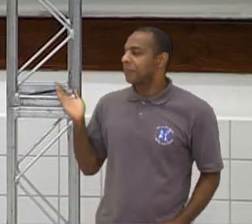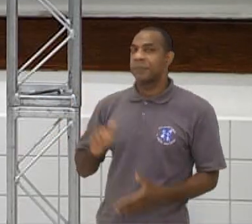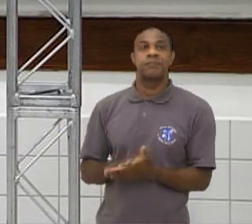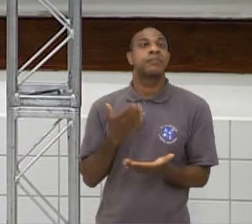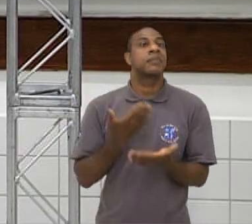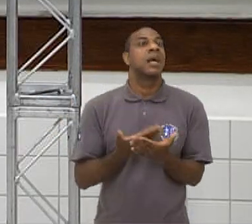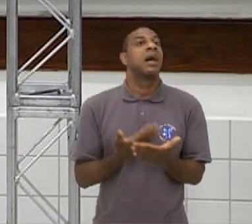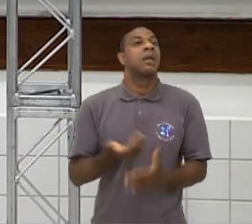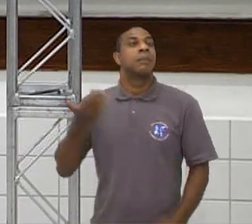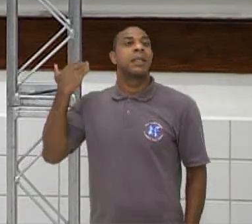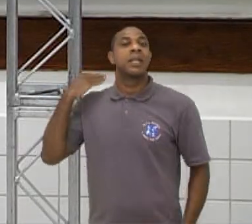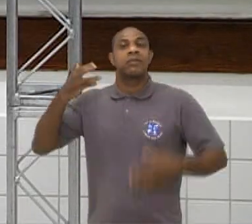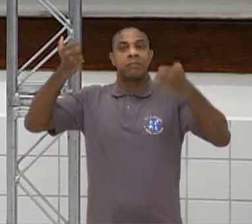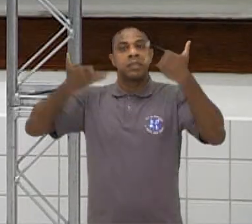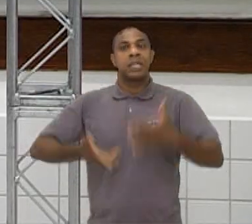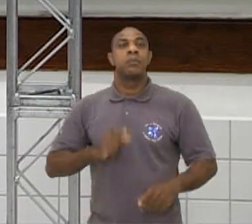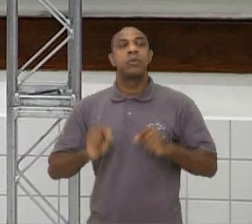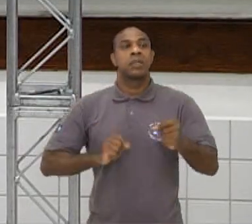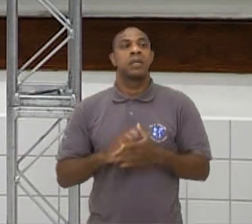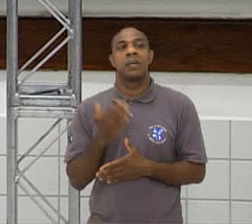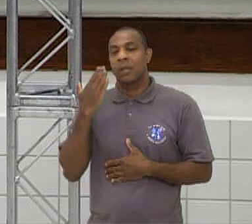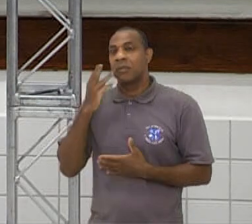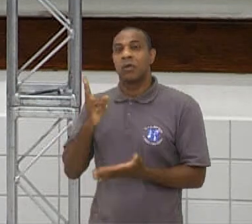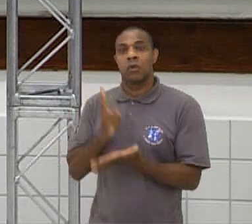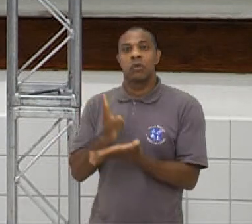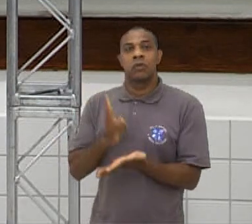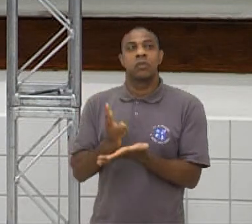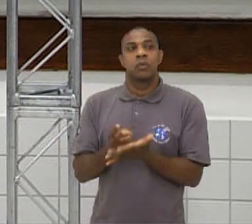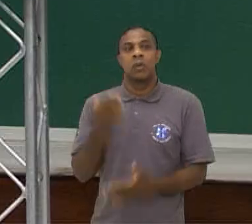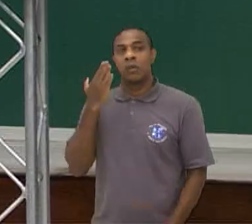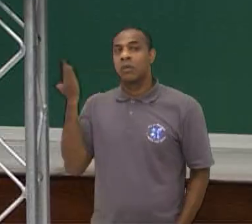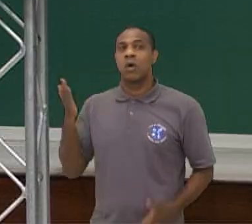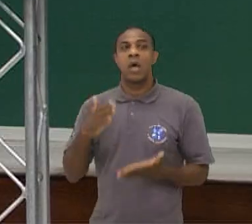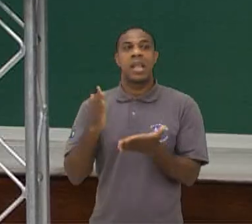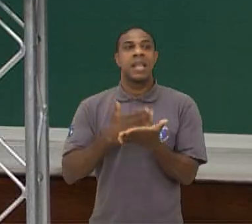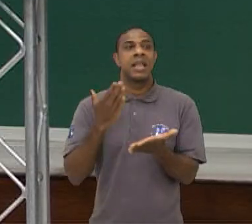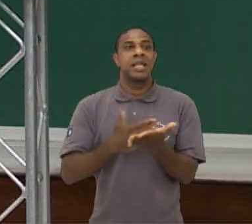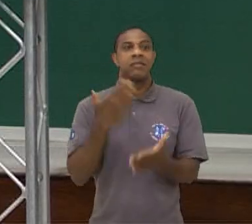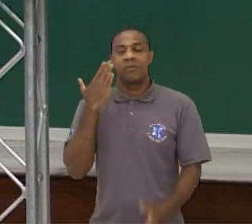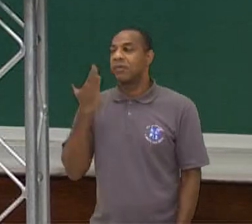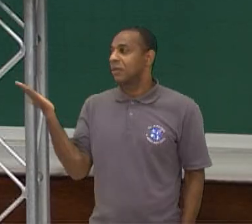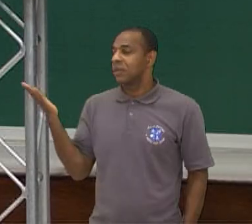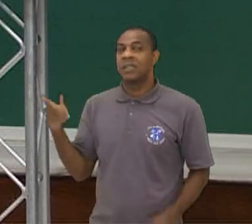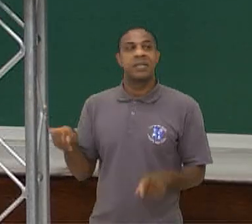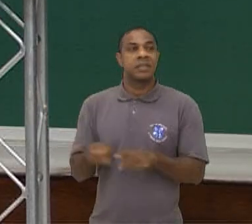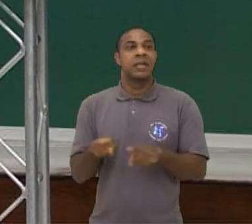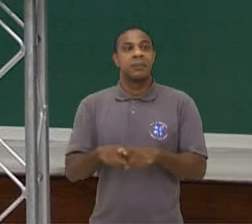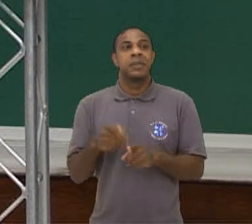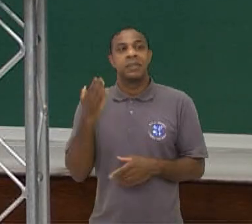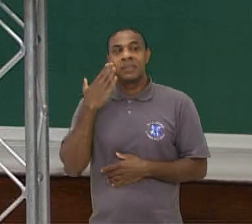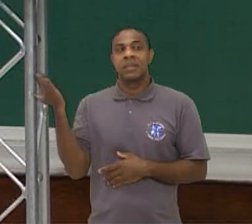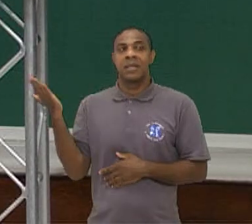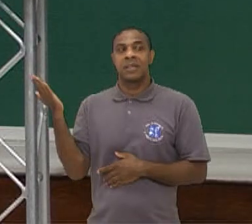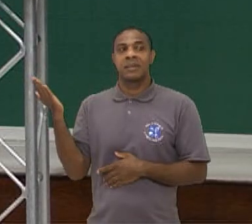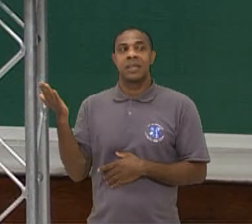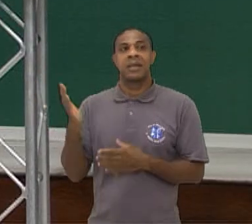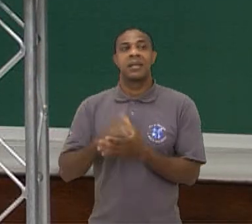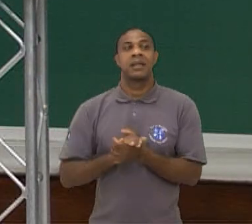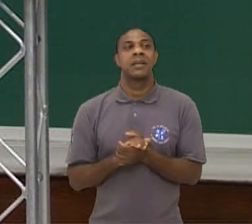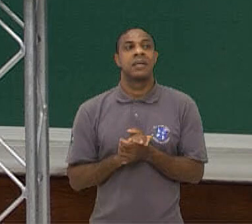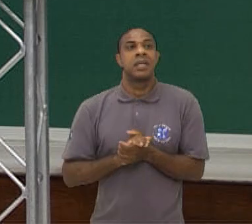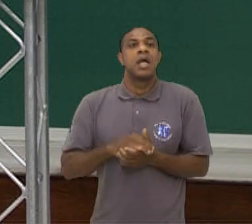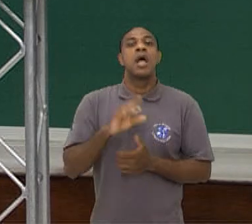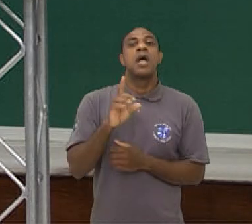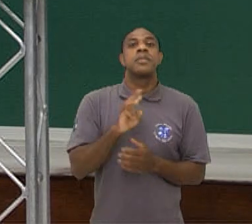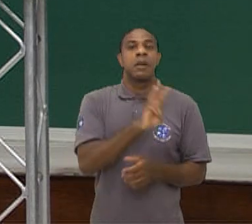a gente também viu, e hoje nós vamos continuar vendo, sobre esse livro que também está em domínio público. Se você procurar na internet,